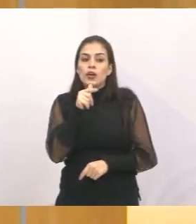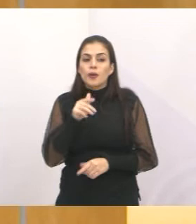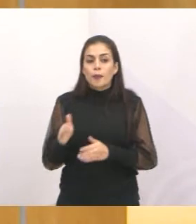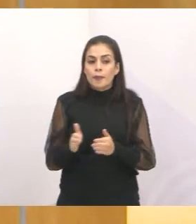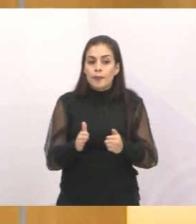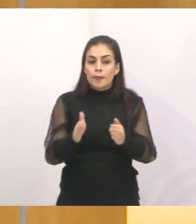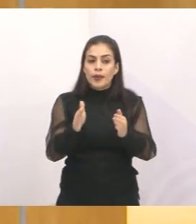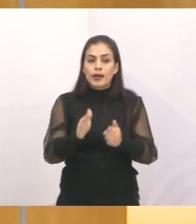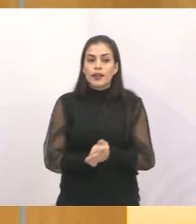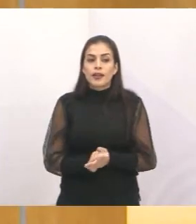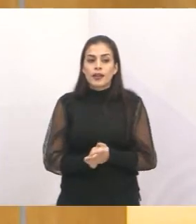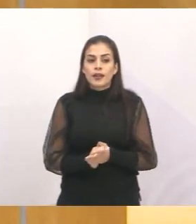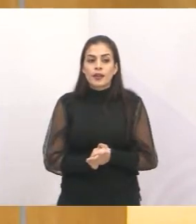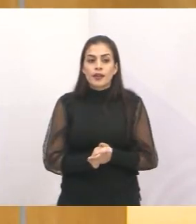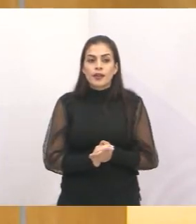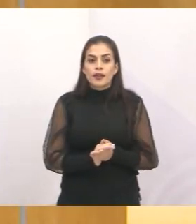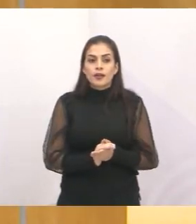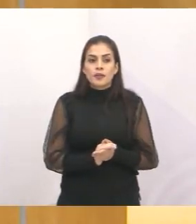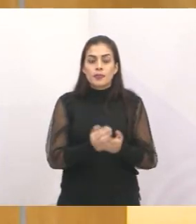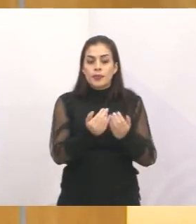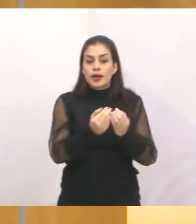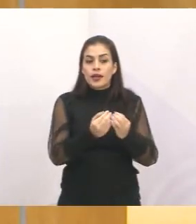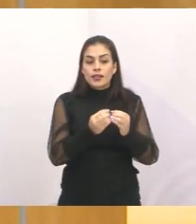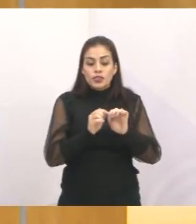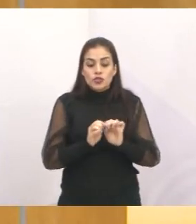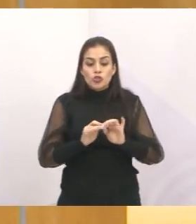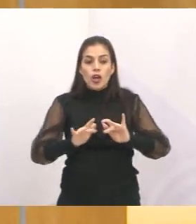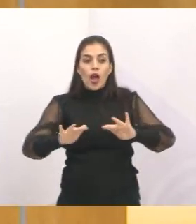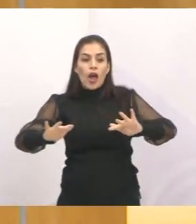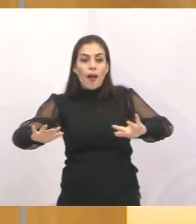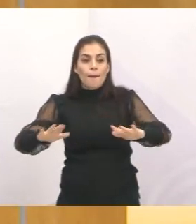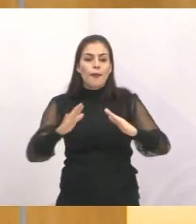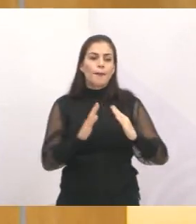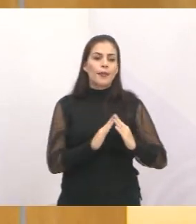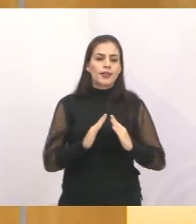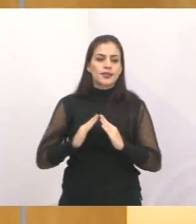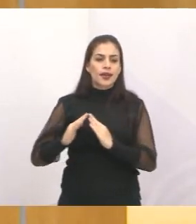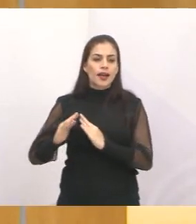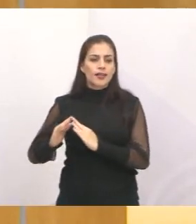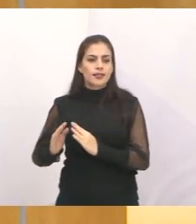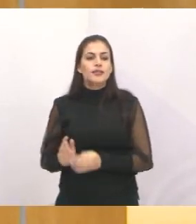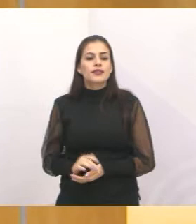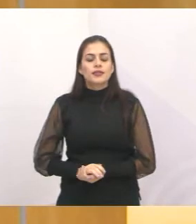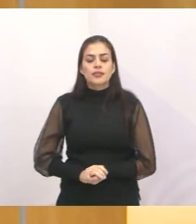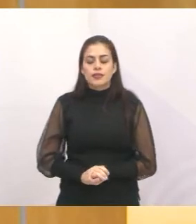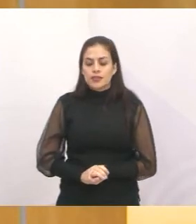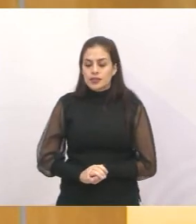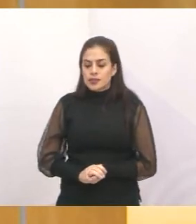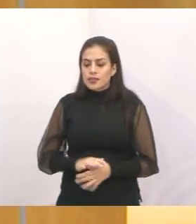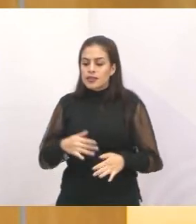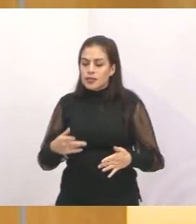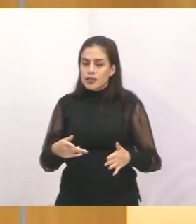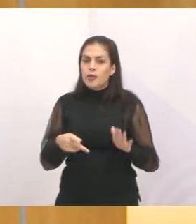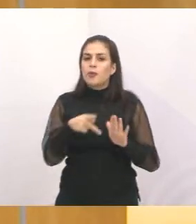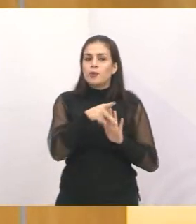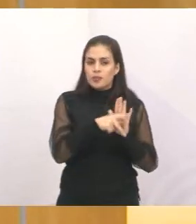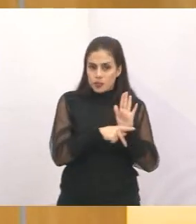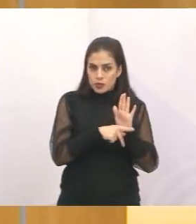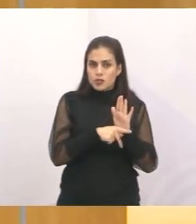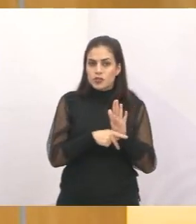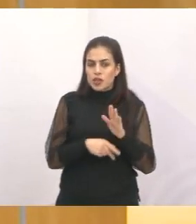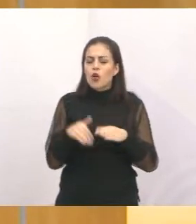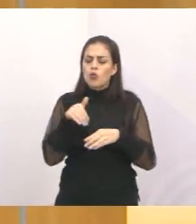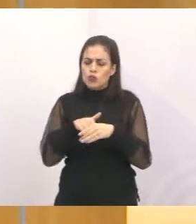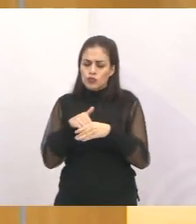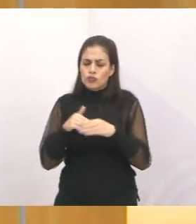dessa cidade. Então, eu queria muito, né, que esse projeto, e vou votar favorável,